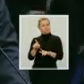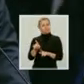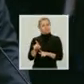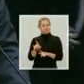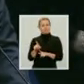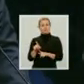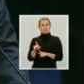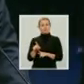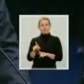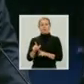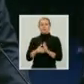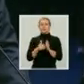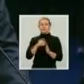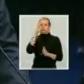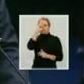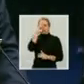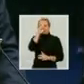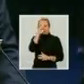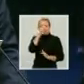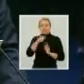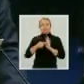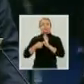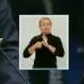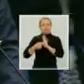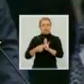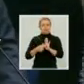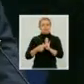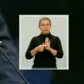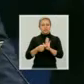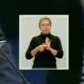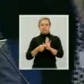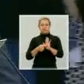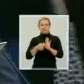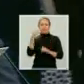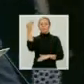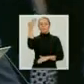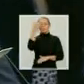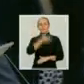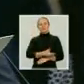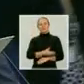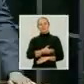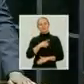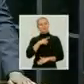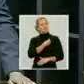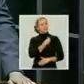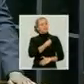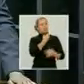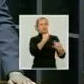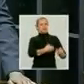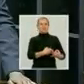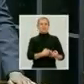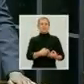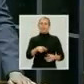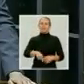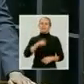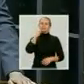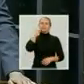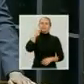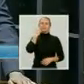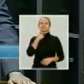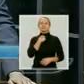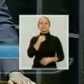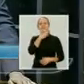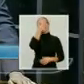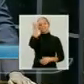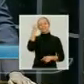E a história recente e remota o prova a exaustão. E o Senado Federal não poderia deixar